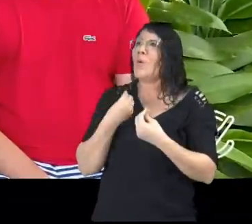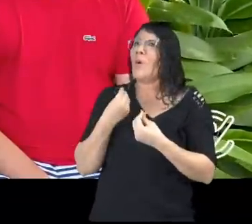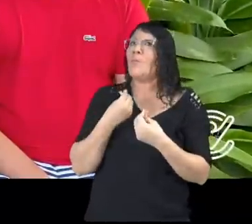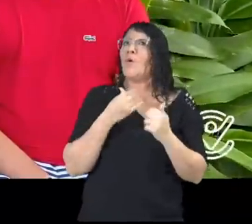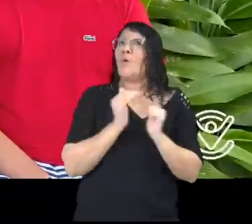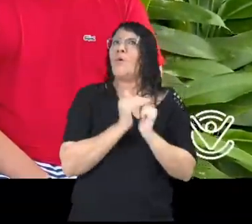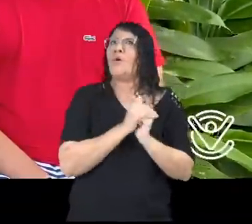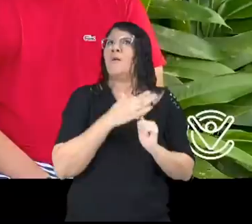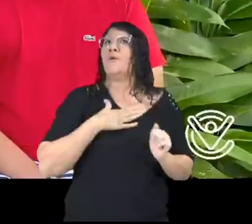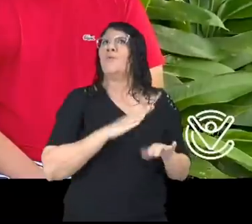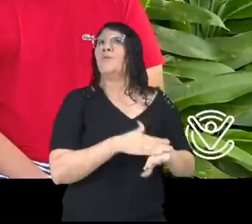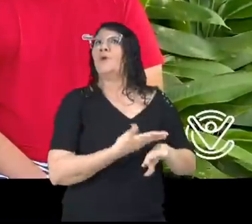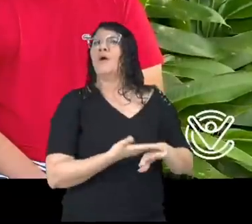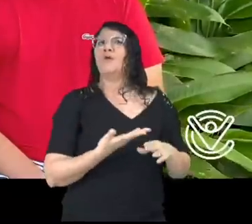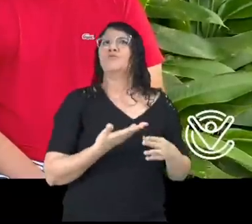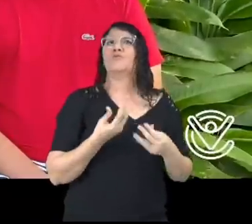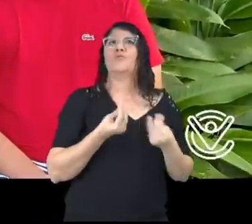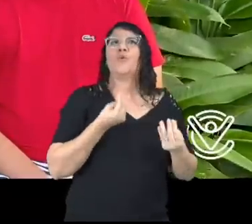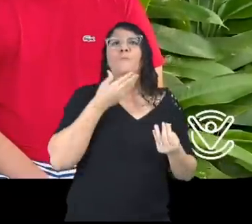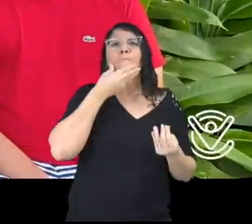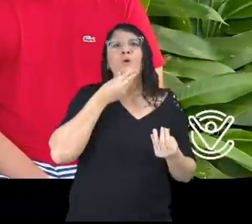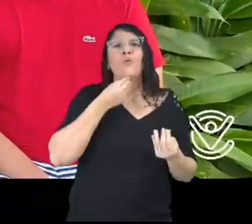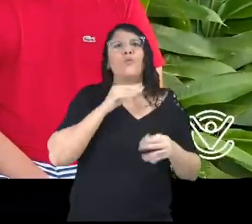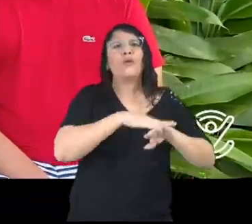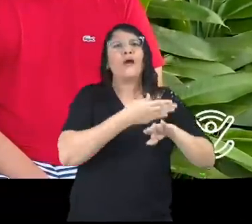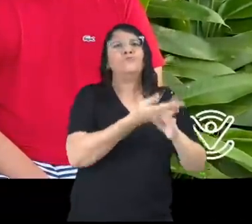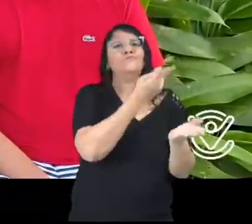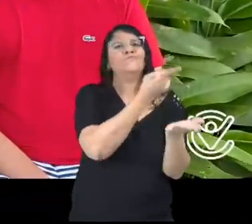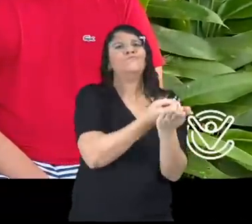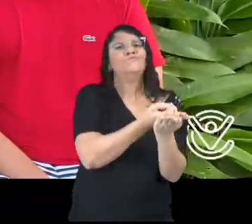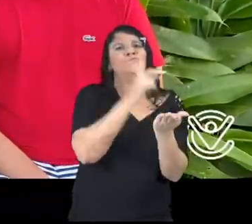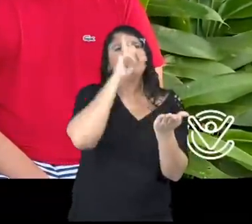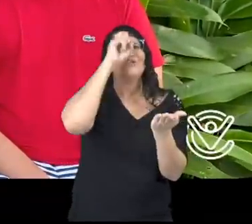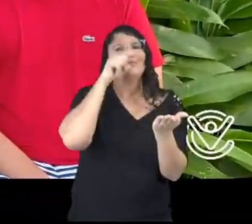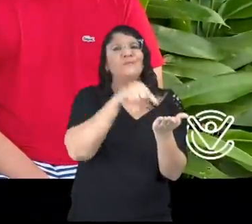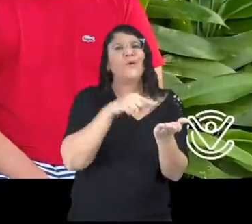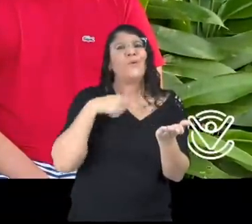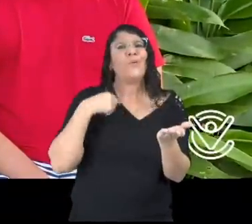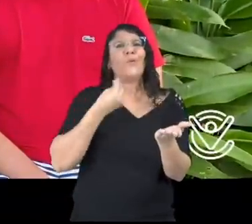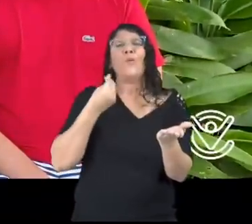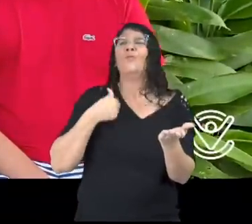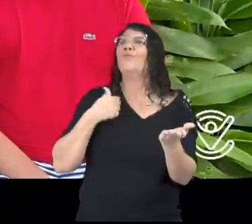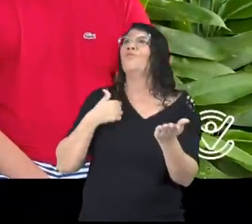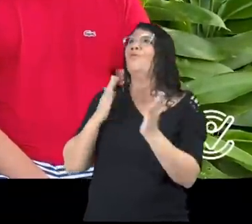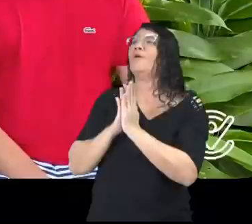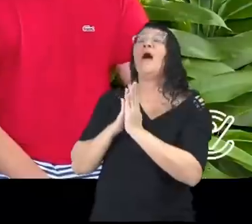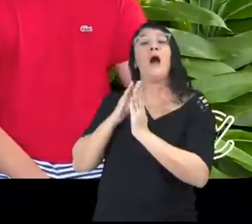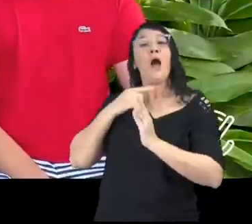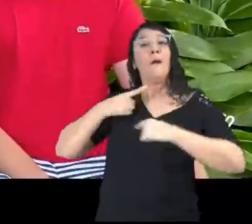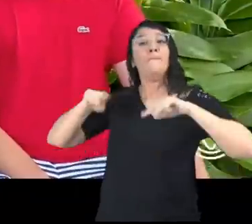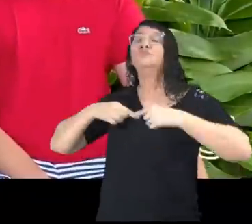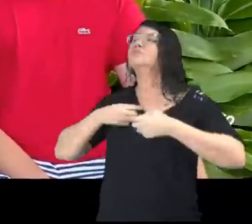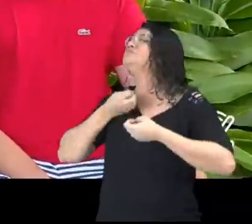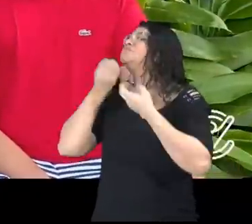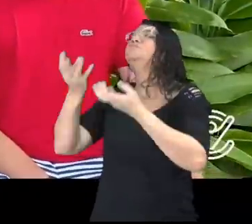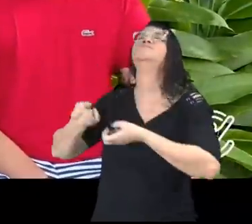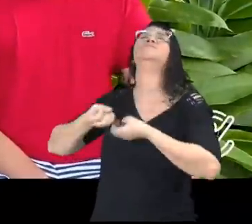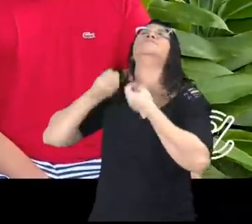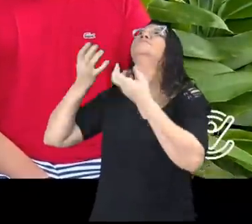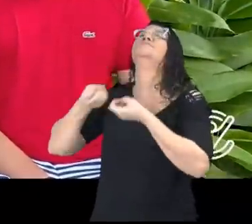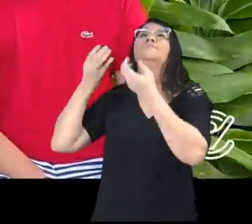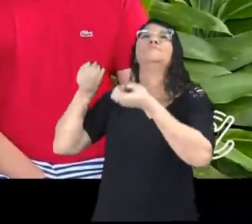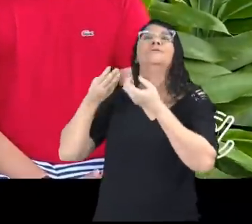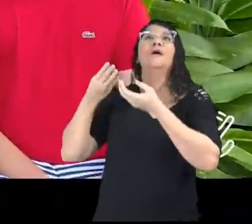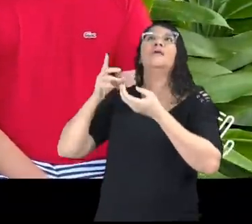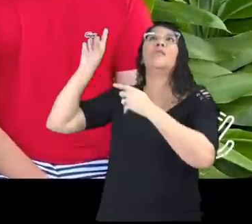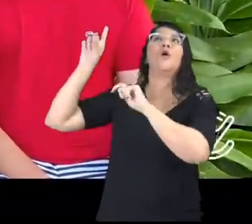aquela música ela representou tudo que estava passando no meu coração. Inclusive, tudo que eu precisava me lembrar acerca de